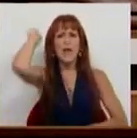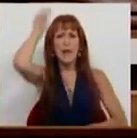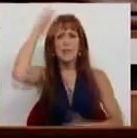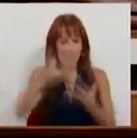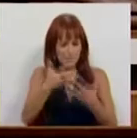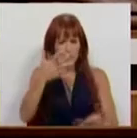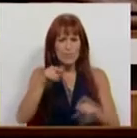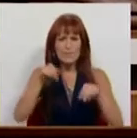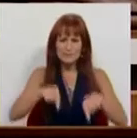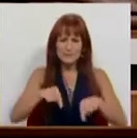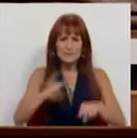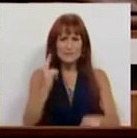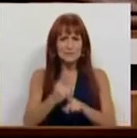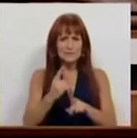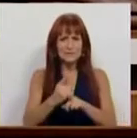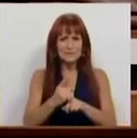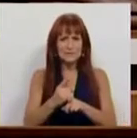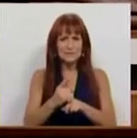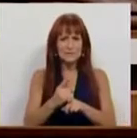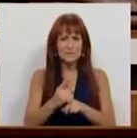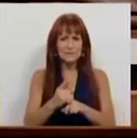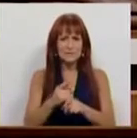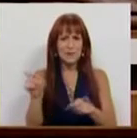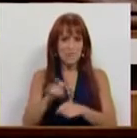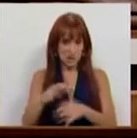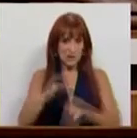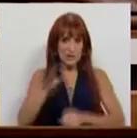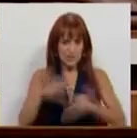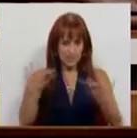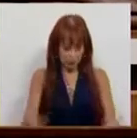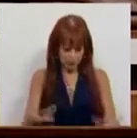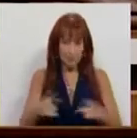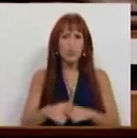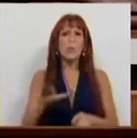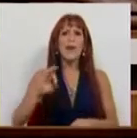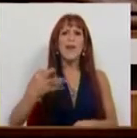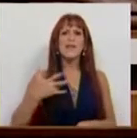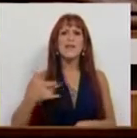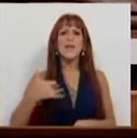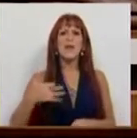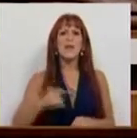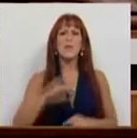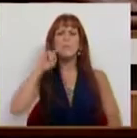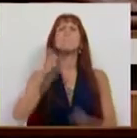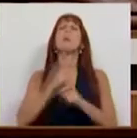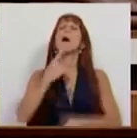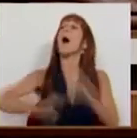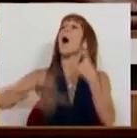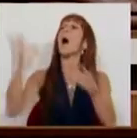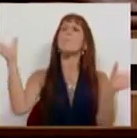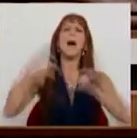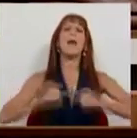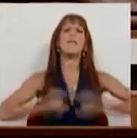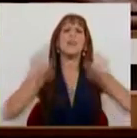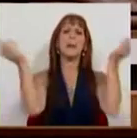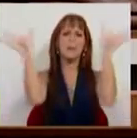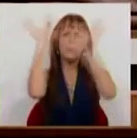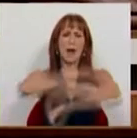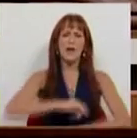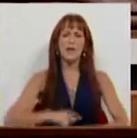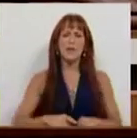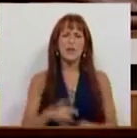República ainda este mês de setembro. O PSD e o CDS reclamam por mais investimento,